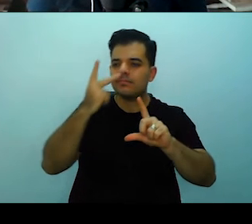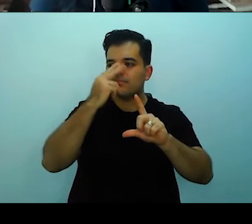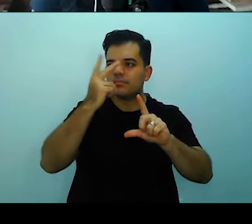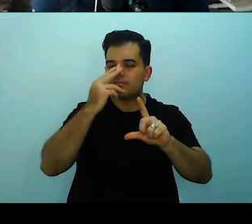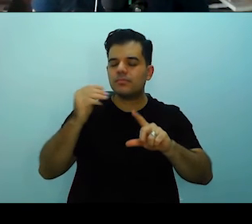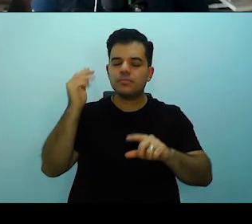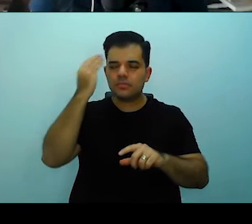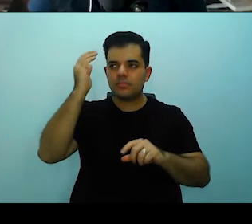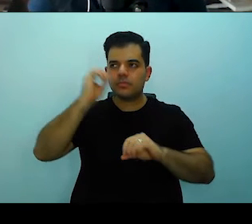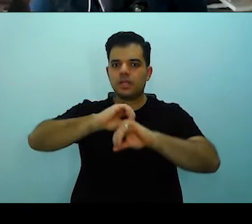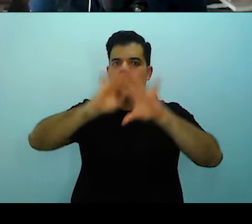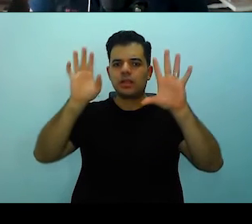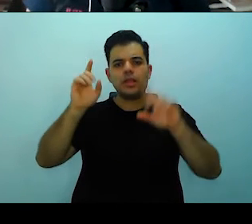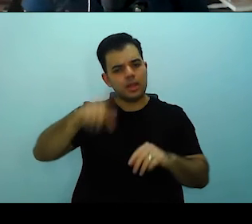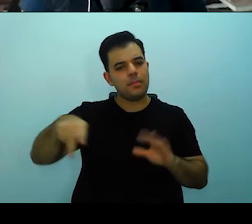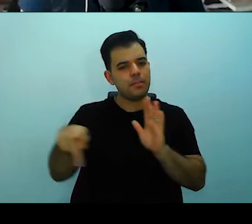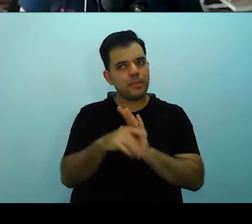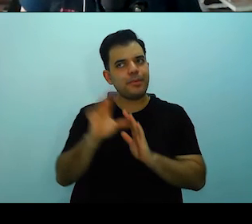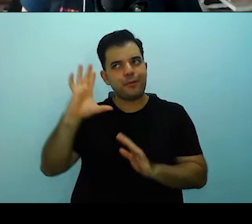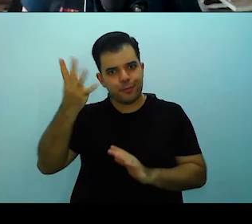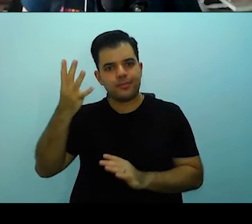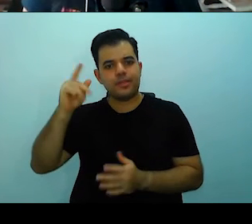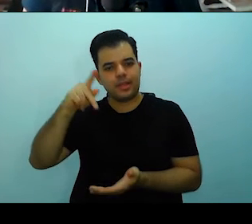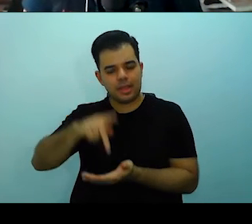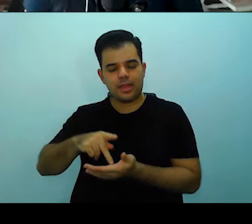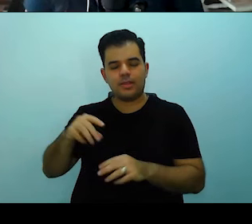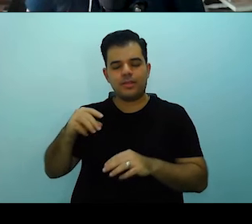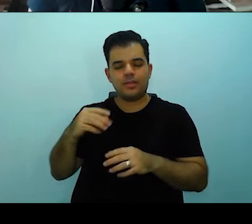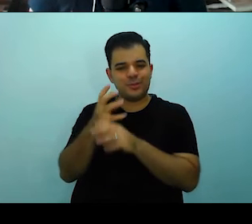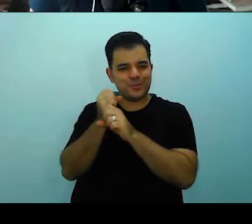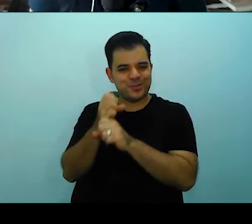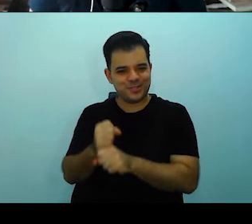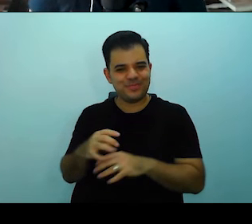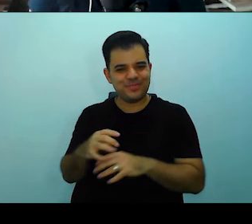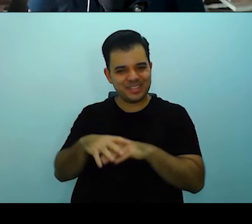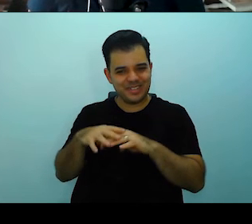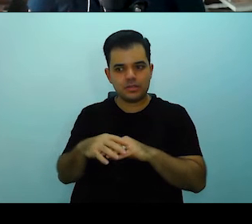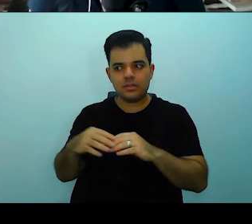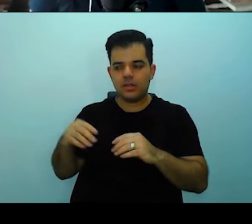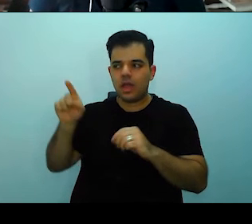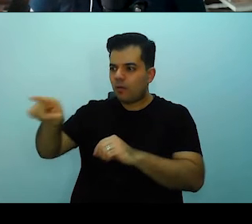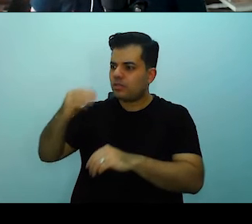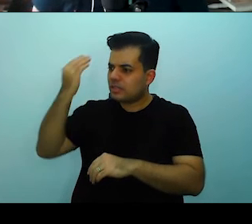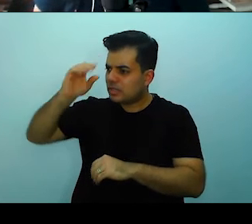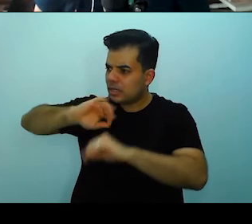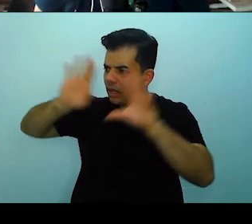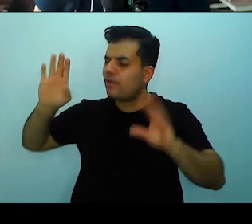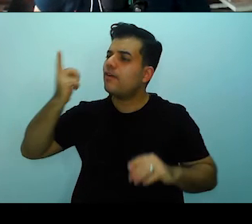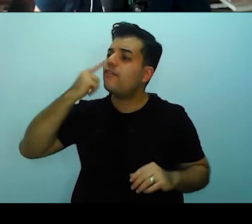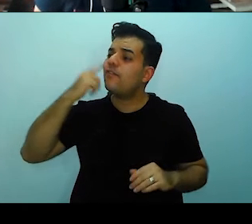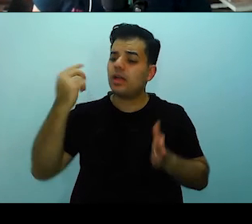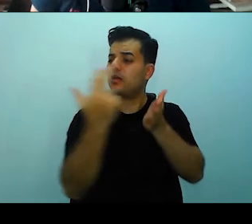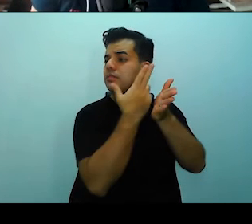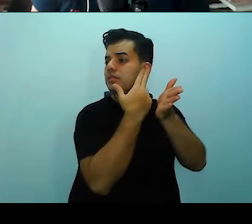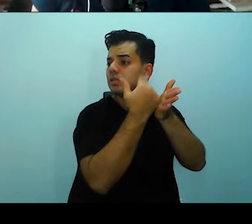Isso acontece muito em matemática. Para a gente enfiar na cabeça do aluno uma função, a gente não dá para ele a definição de uma